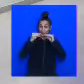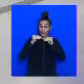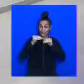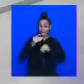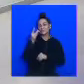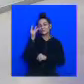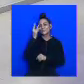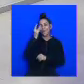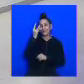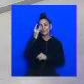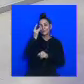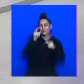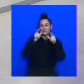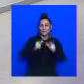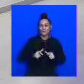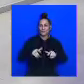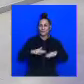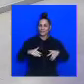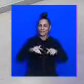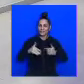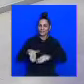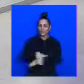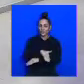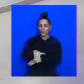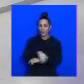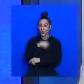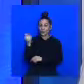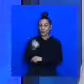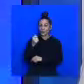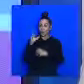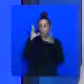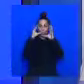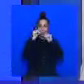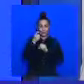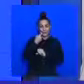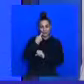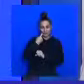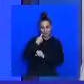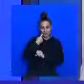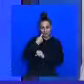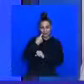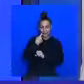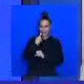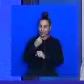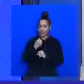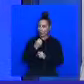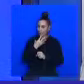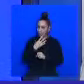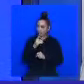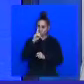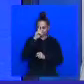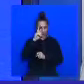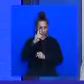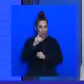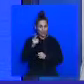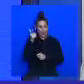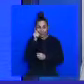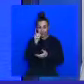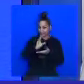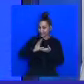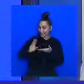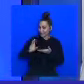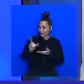gente, estamos ao vivo aqui no Espaço da Sorte na Avenida Paulista. Noite de sexta-feira. Sexta-feira é um bom dia para ganhar uma boa